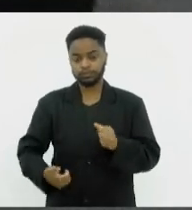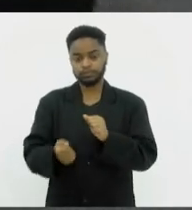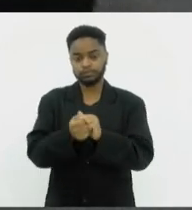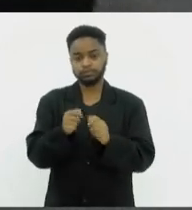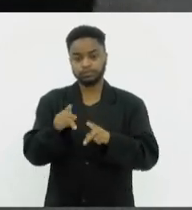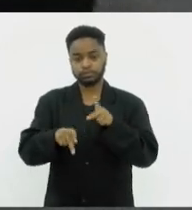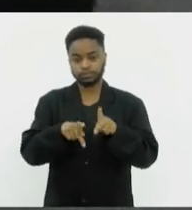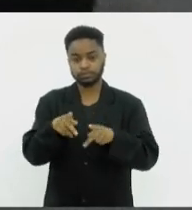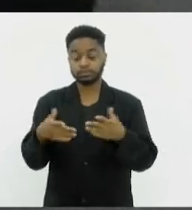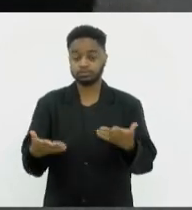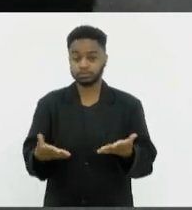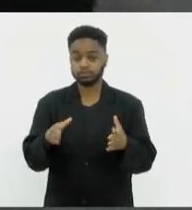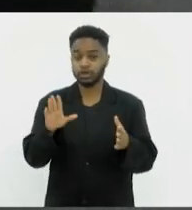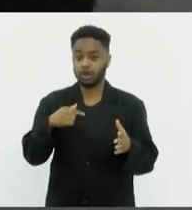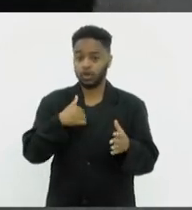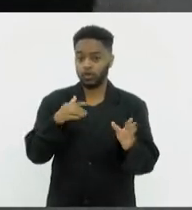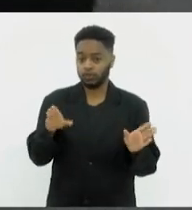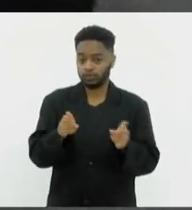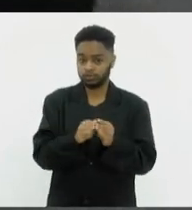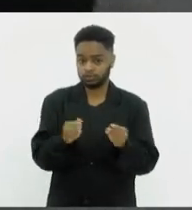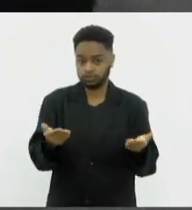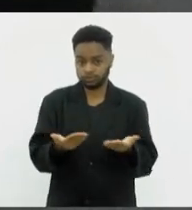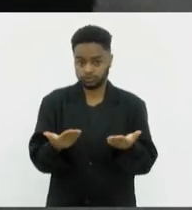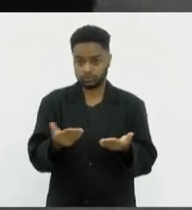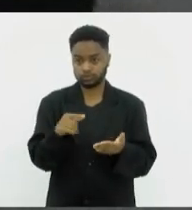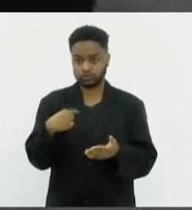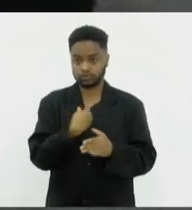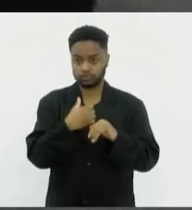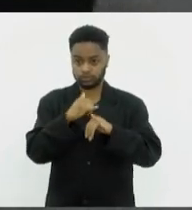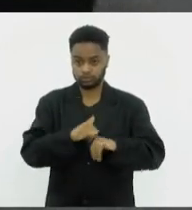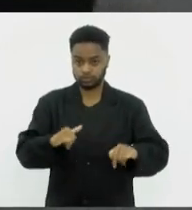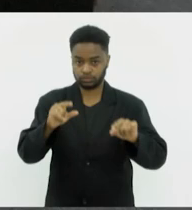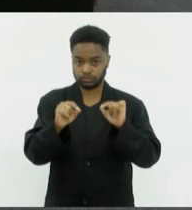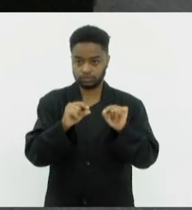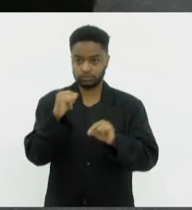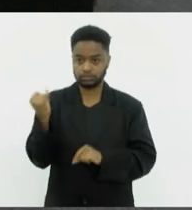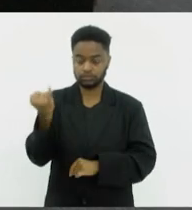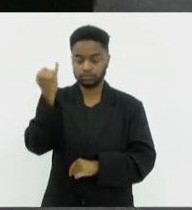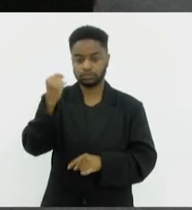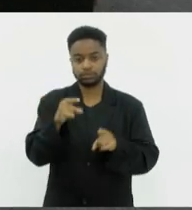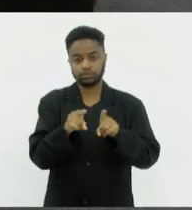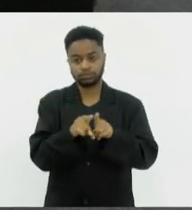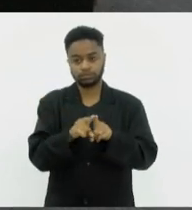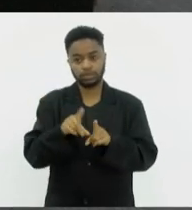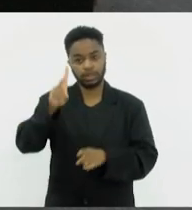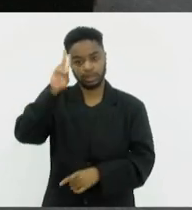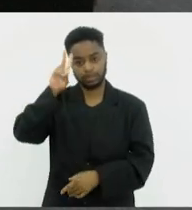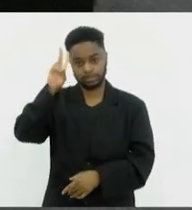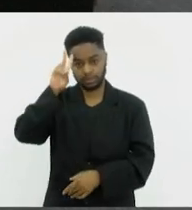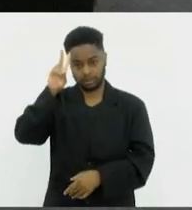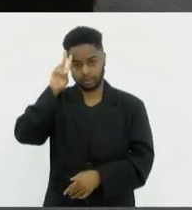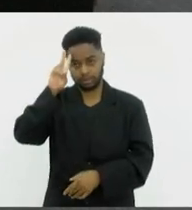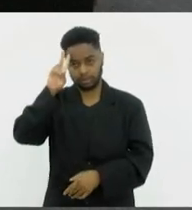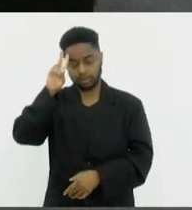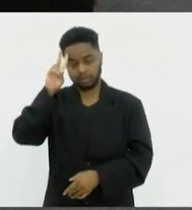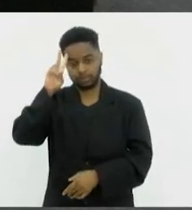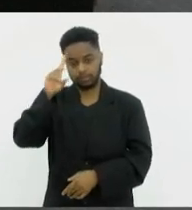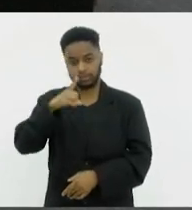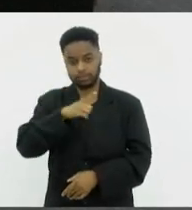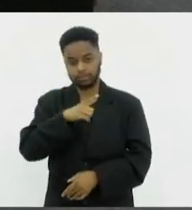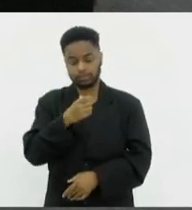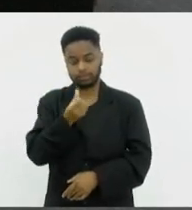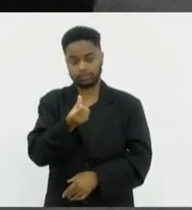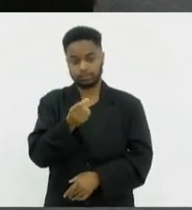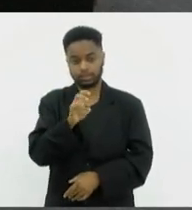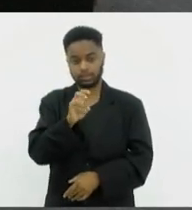para concluir verdadeiramente o que nós estamos dizendo, é importante lembrar que dos